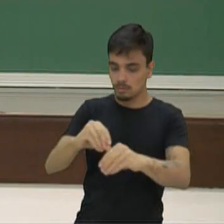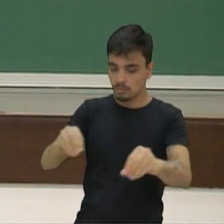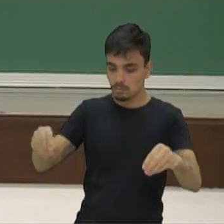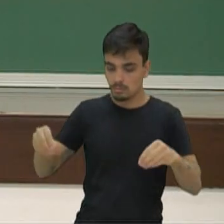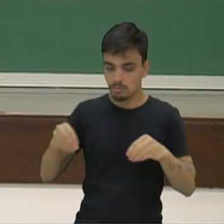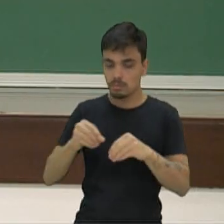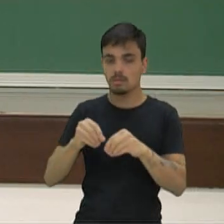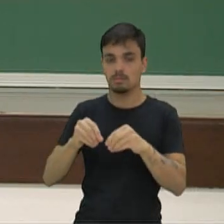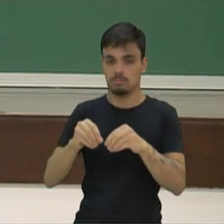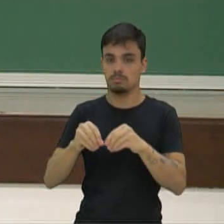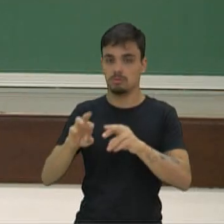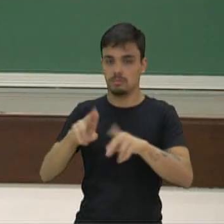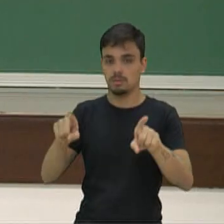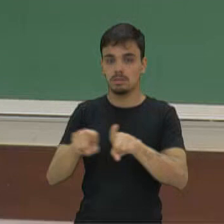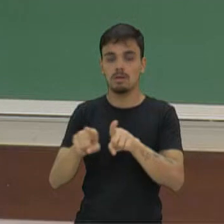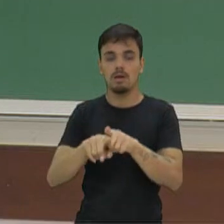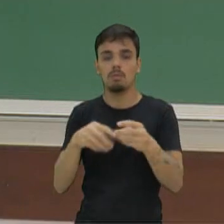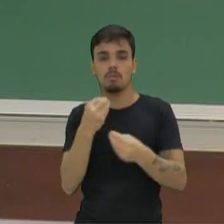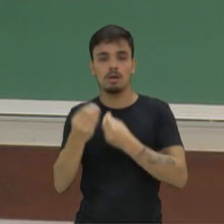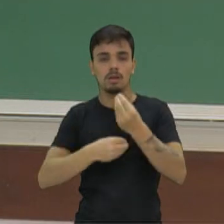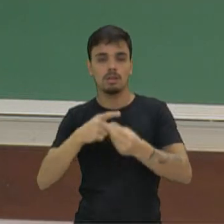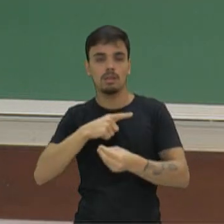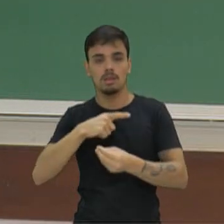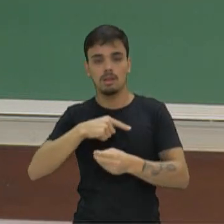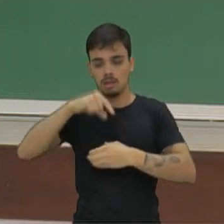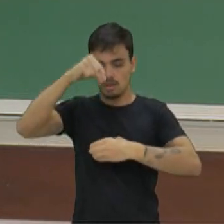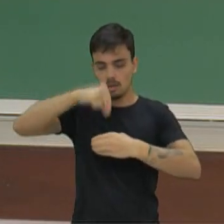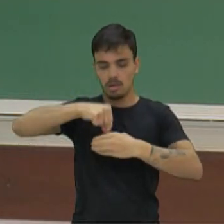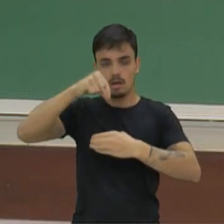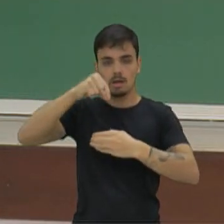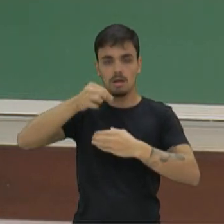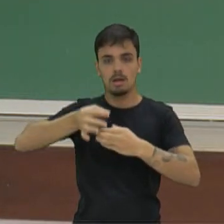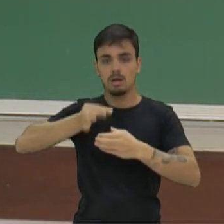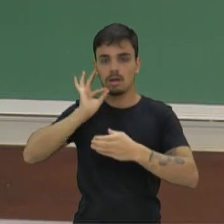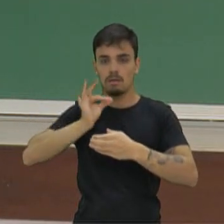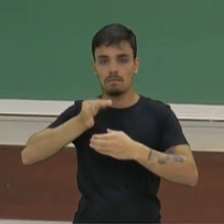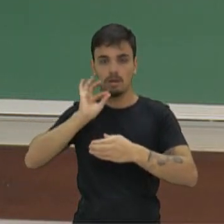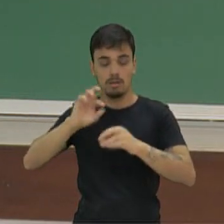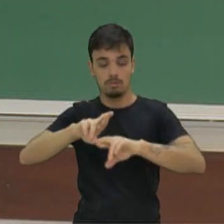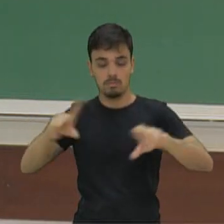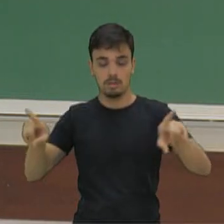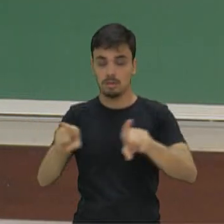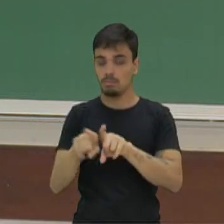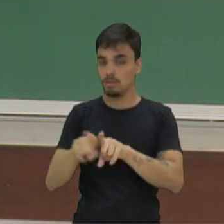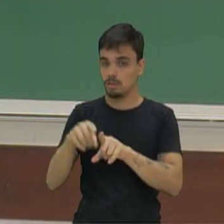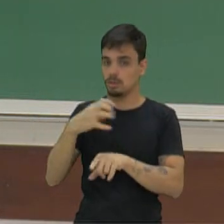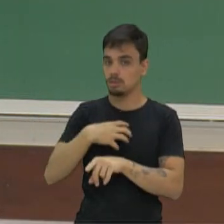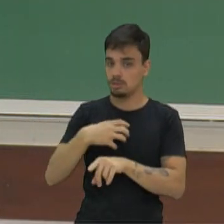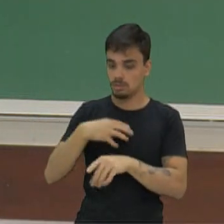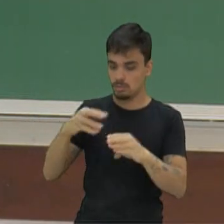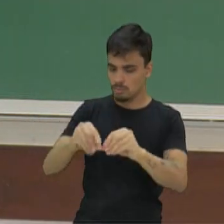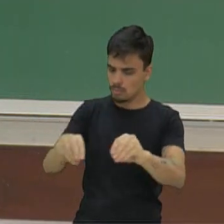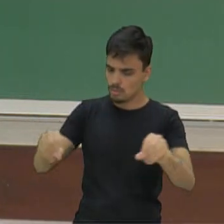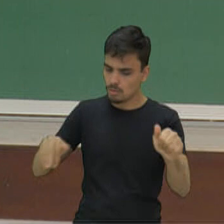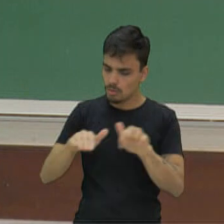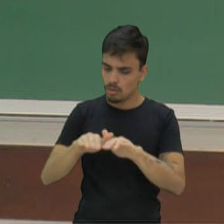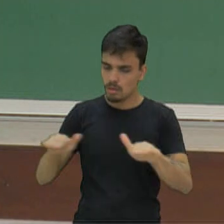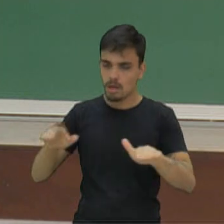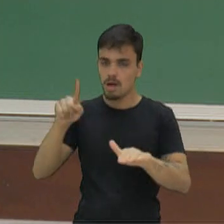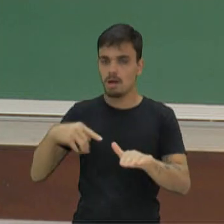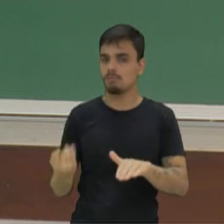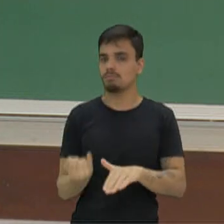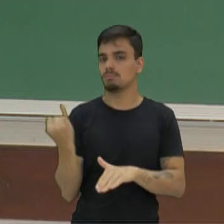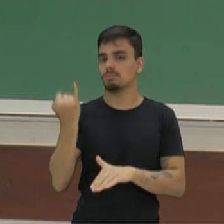tem tipos de café? Por causa do tipo de solo. Então o solo é